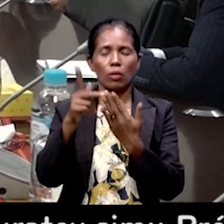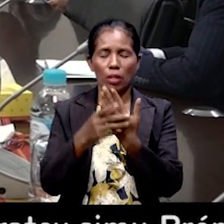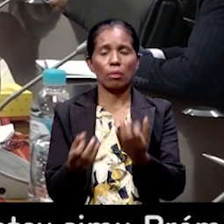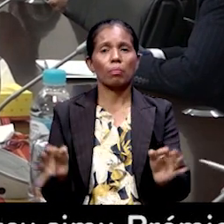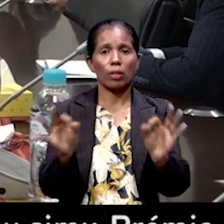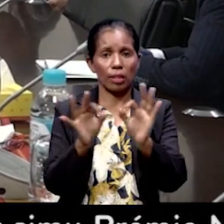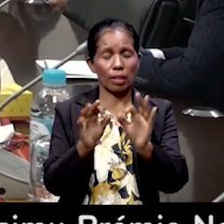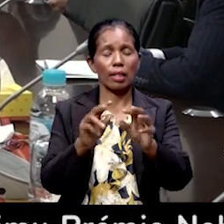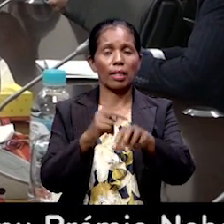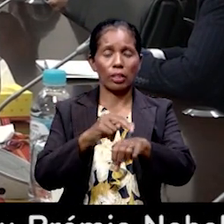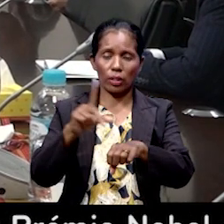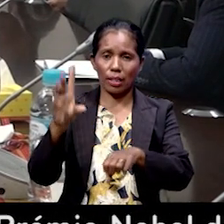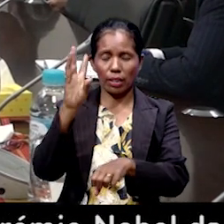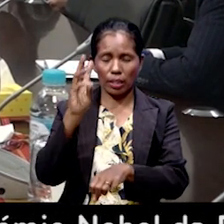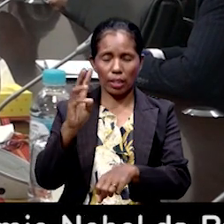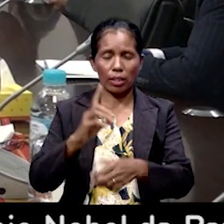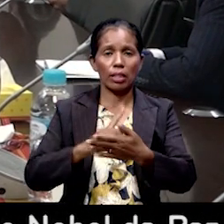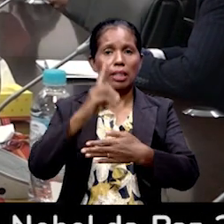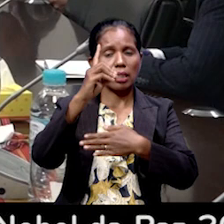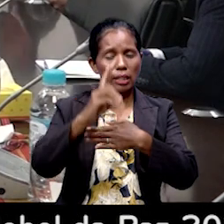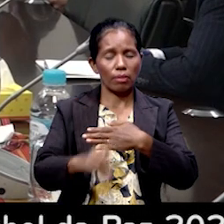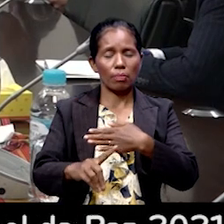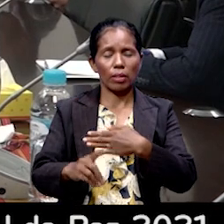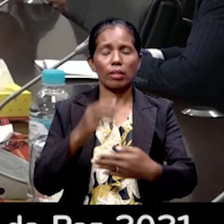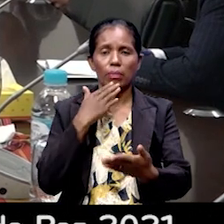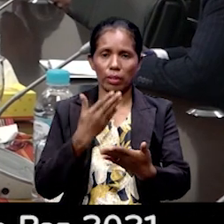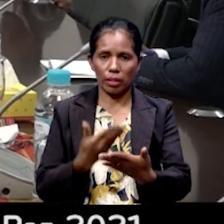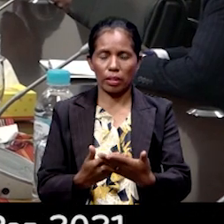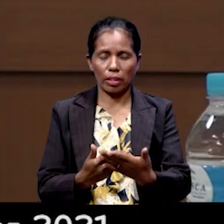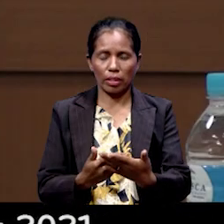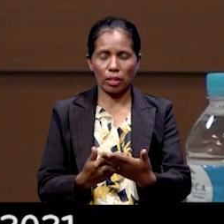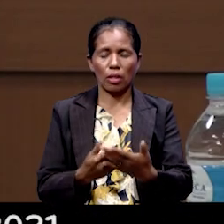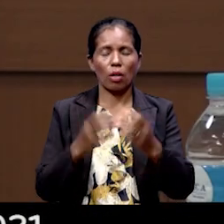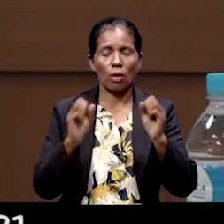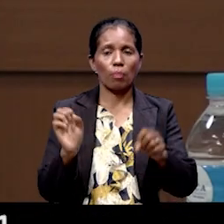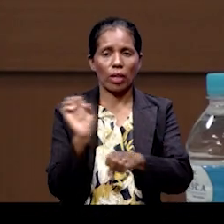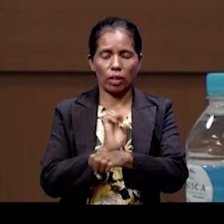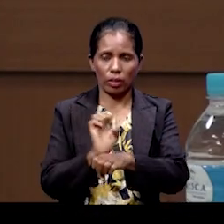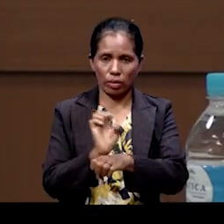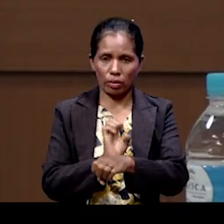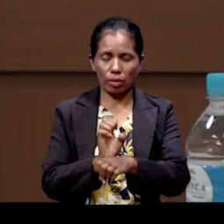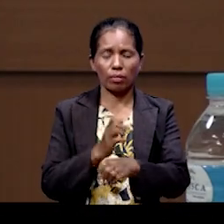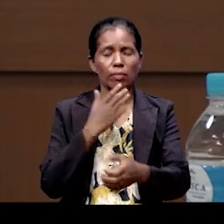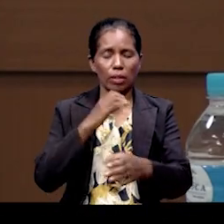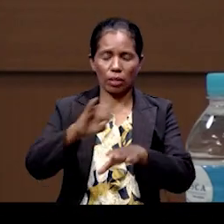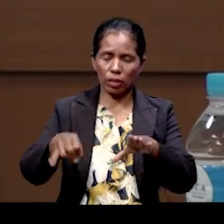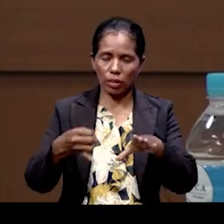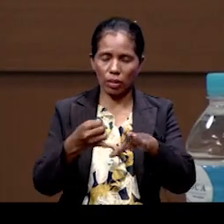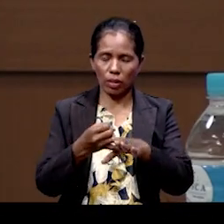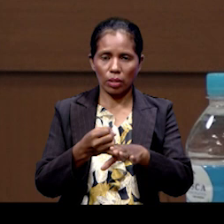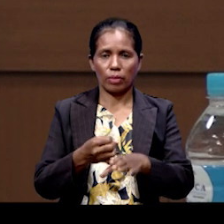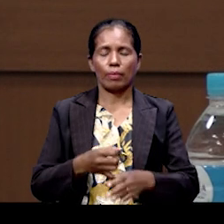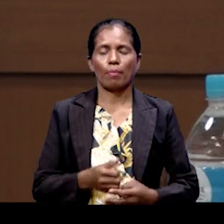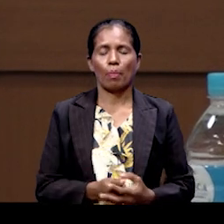nen. Ho de atinge desenvolvimento ida nebe qualidade, ho crescimento econômico nebe inclusivo no